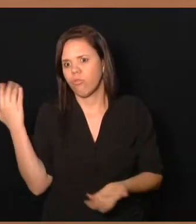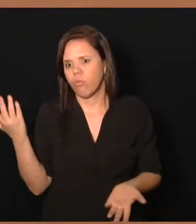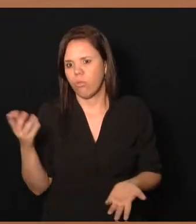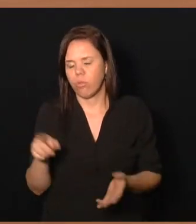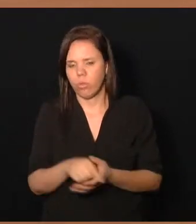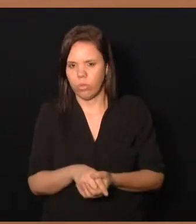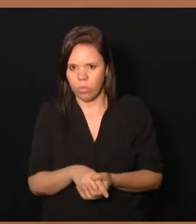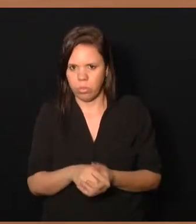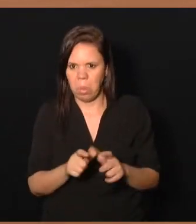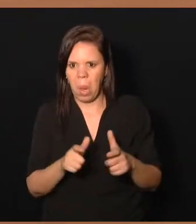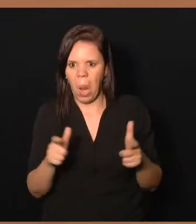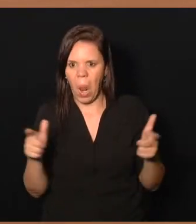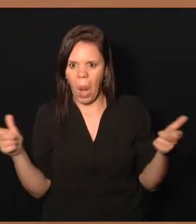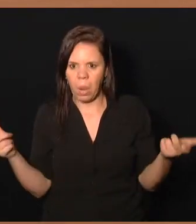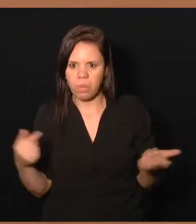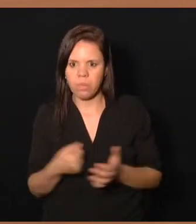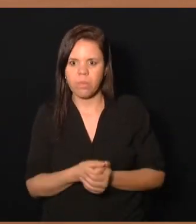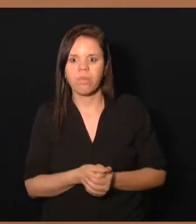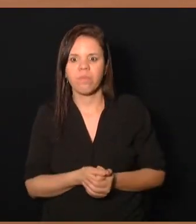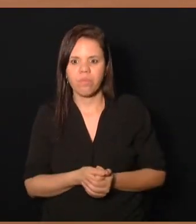Muito, muito.